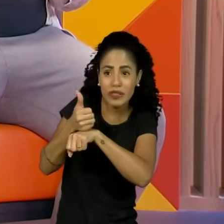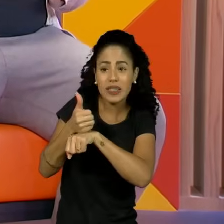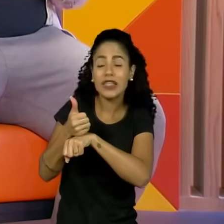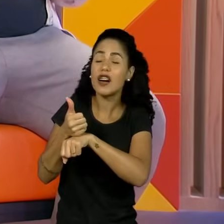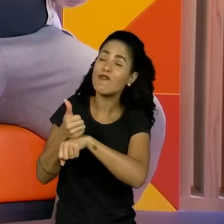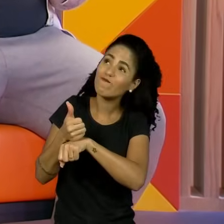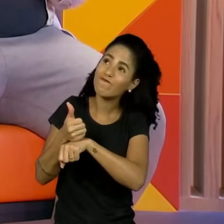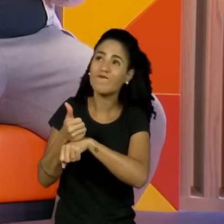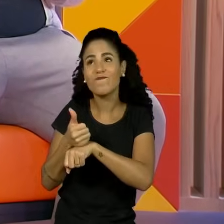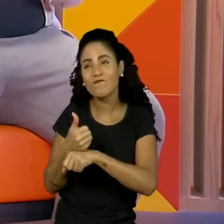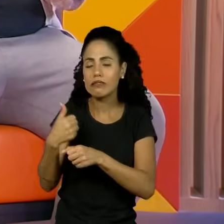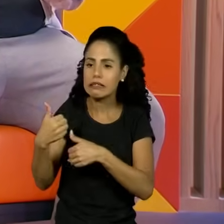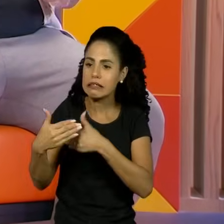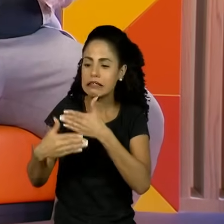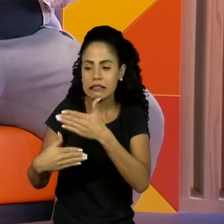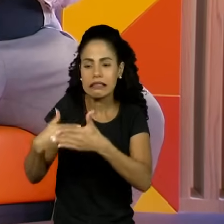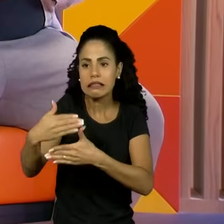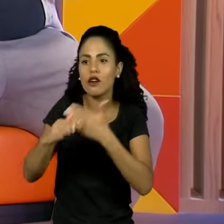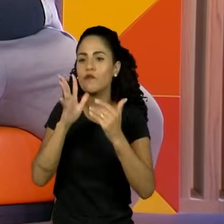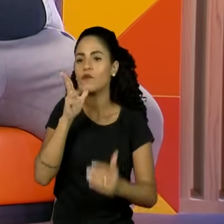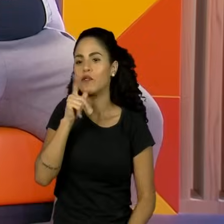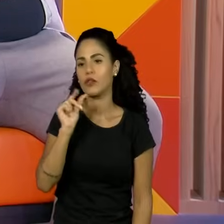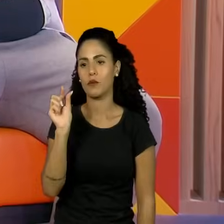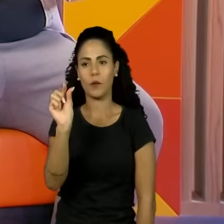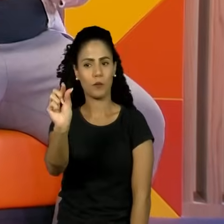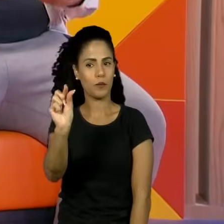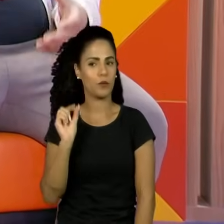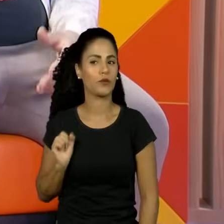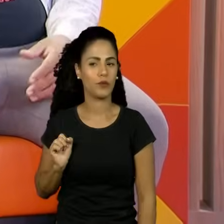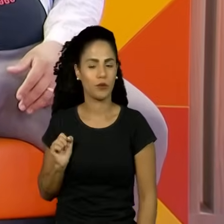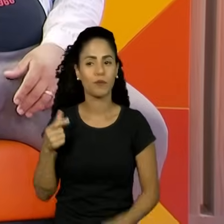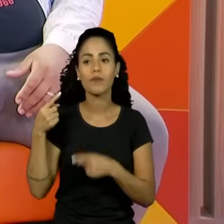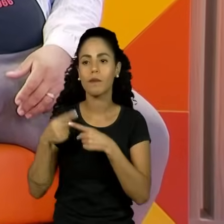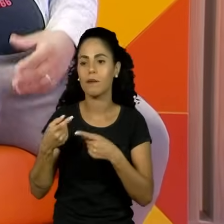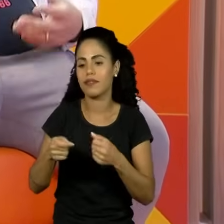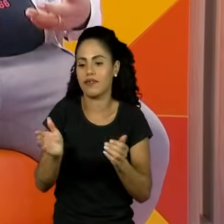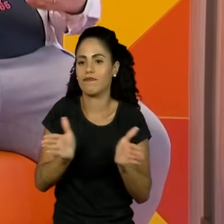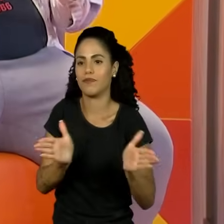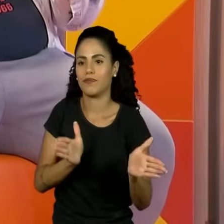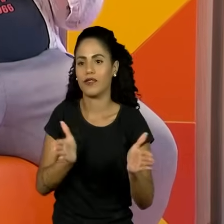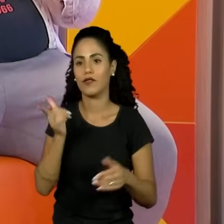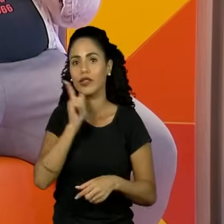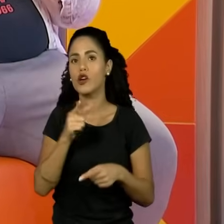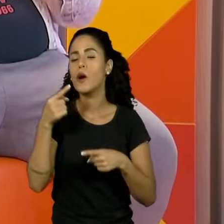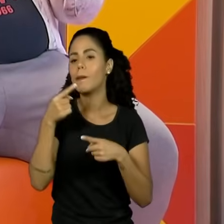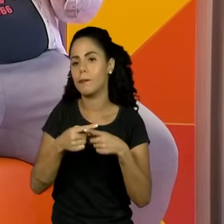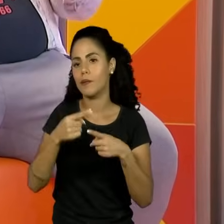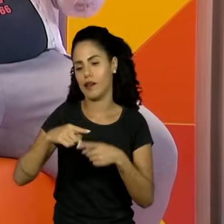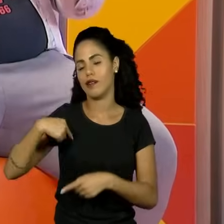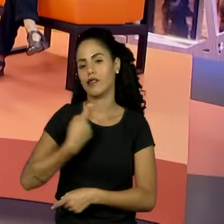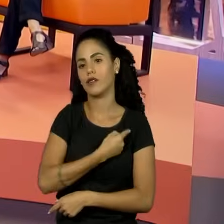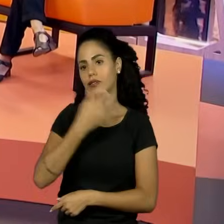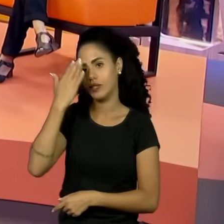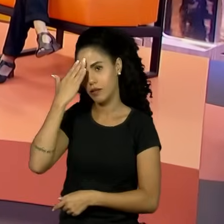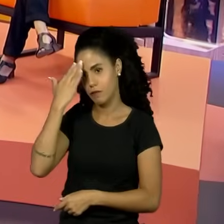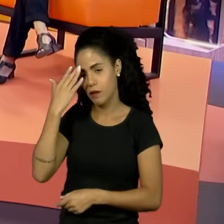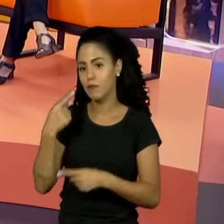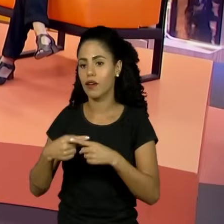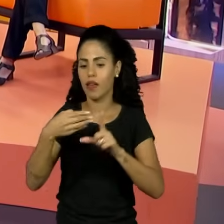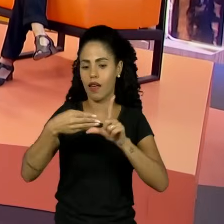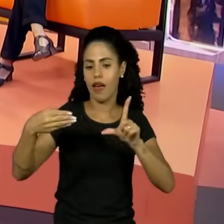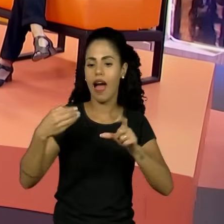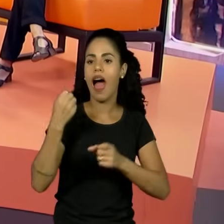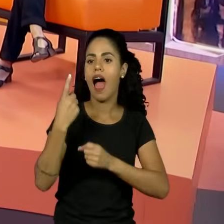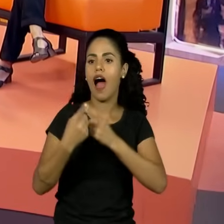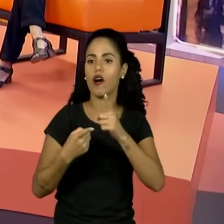passar por um processo de transformação, para que ele fique viável de fato, né? A gente sabe que, por exemplo, algumas plataformas